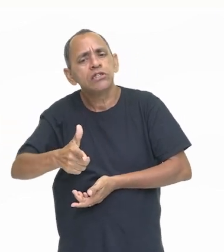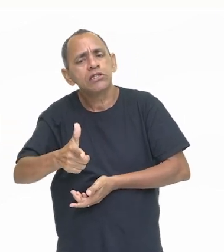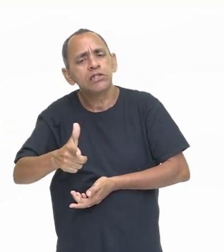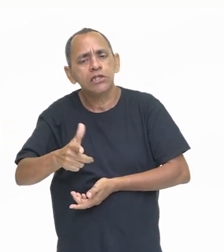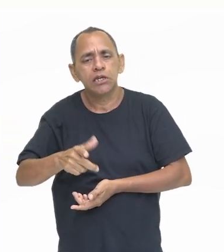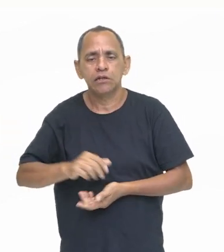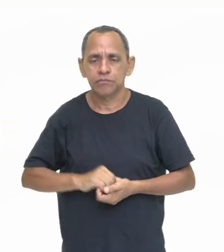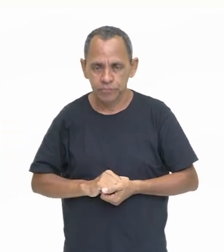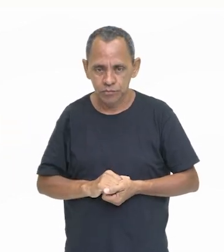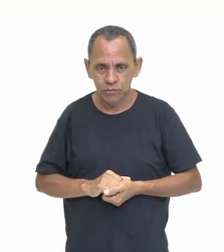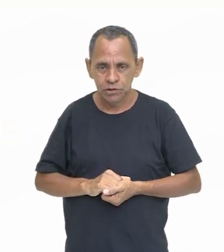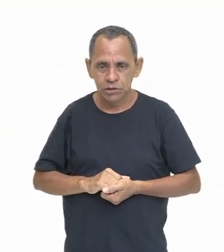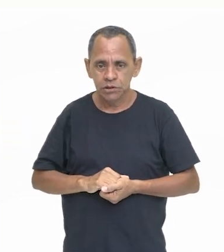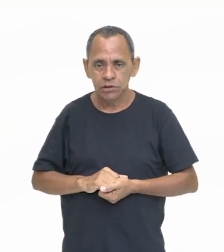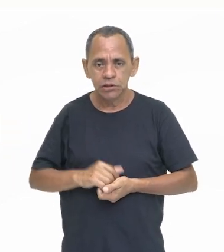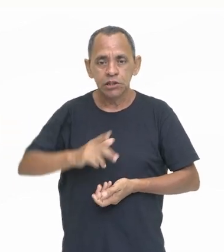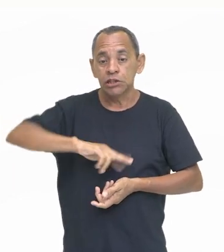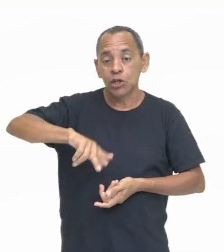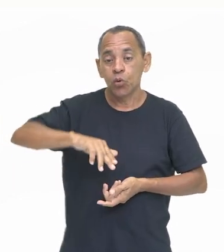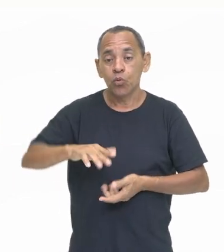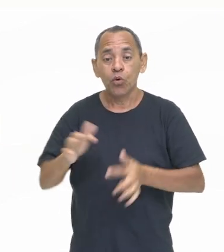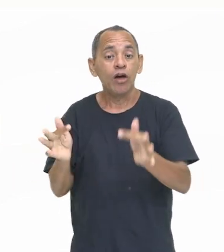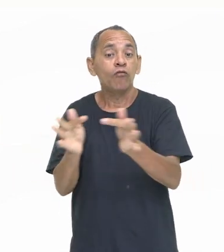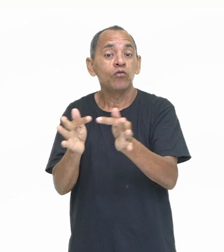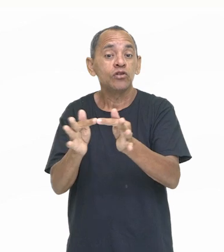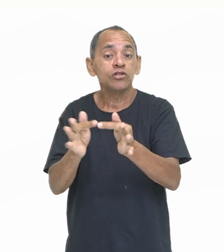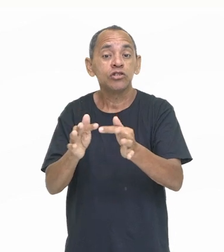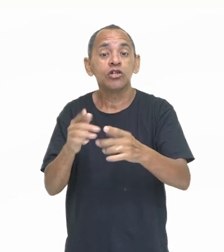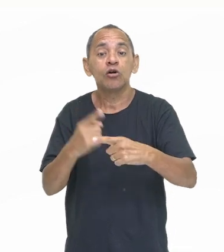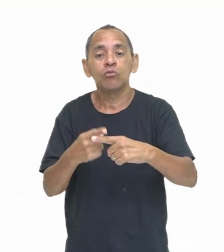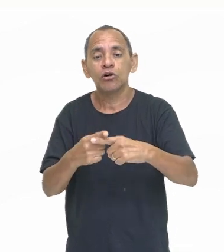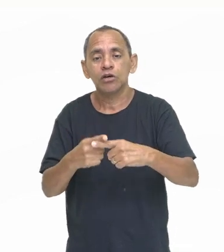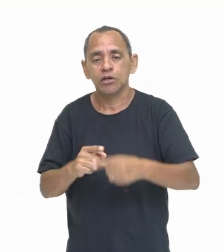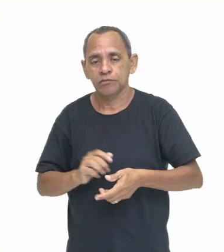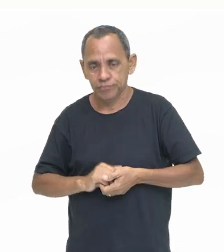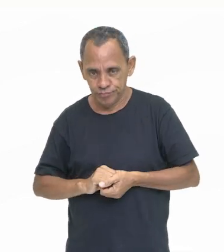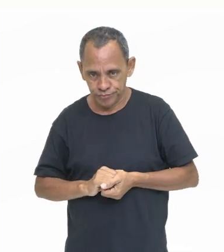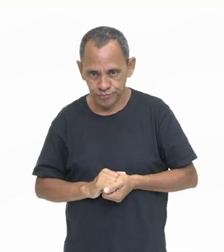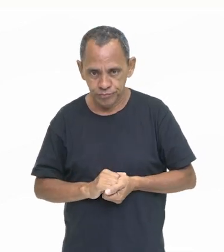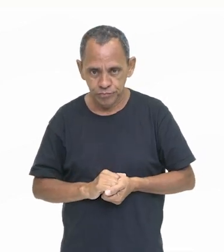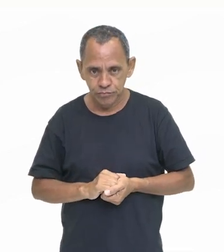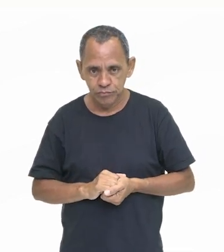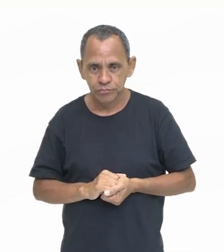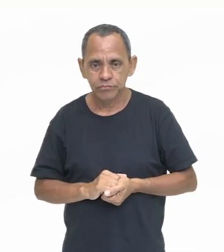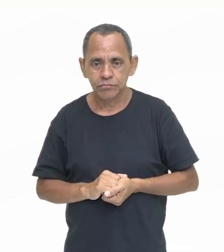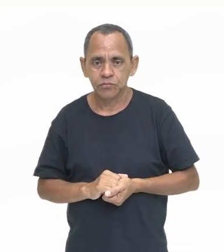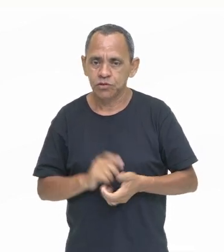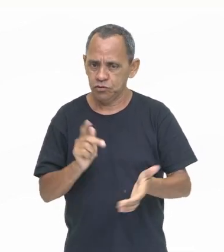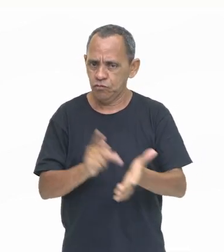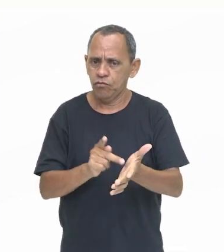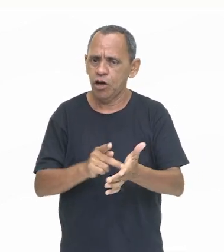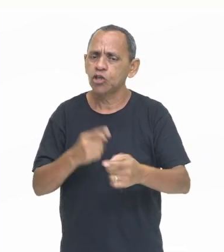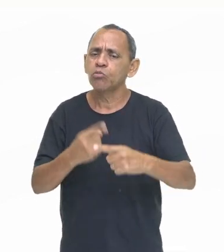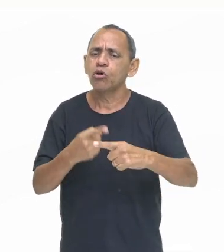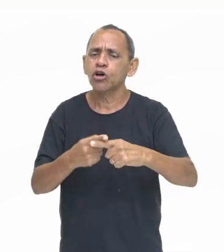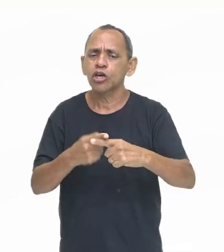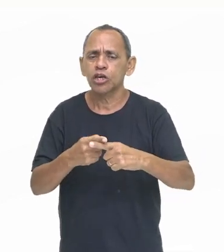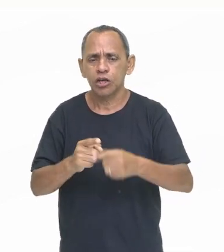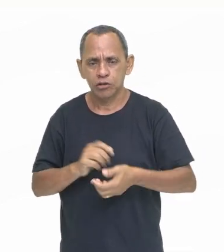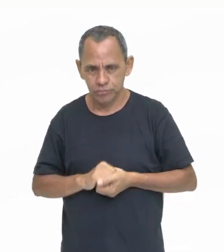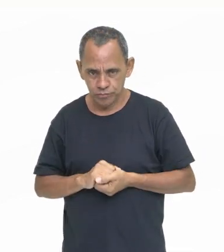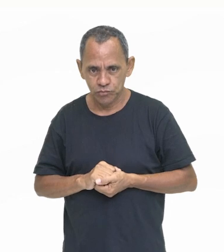na tela, nós não podemos chamar de função? Ela não é uma função, justamente porque o elemento